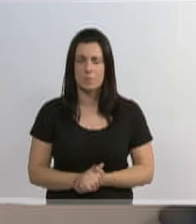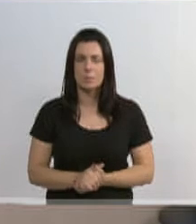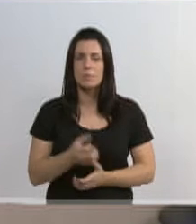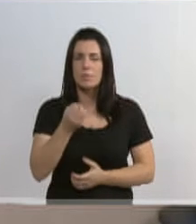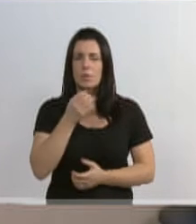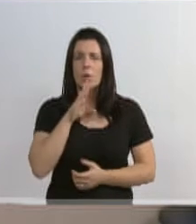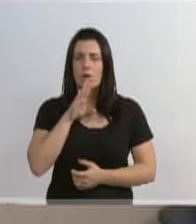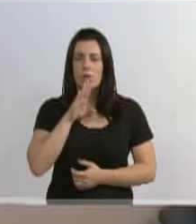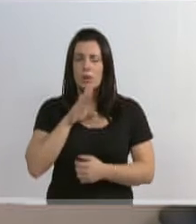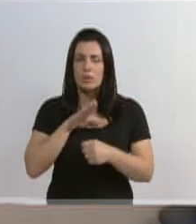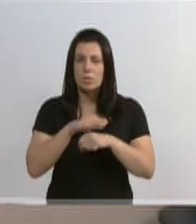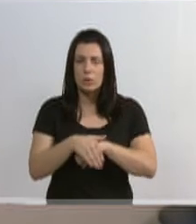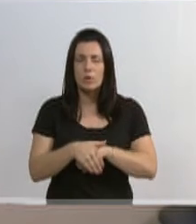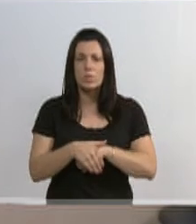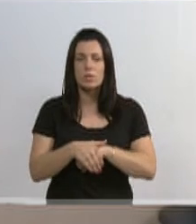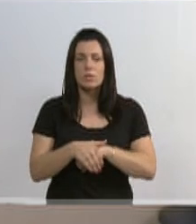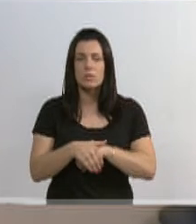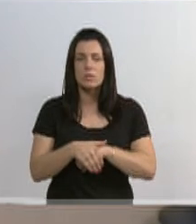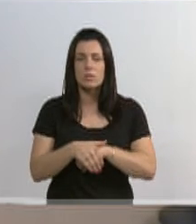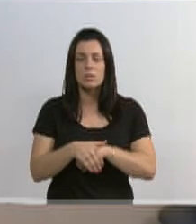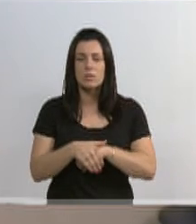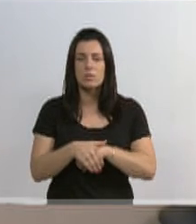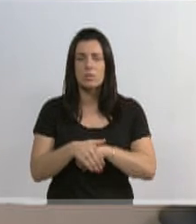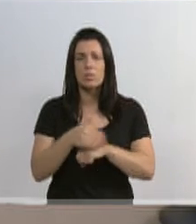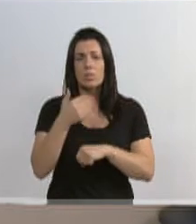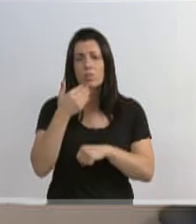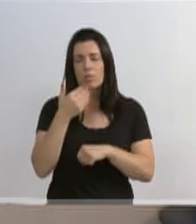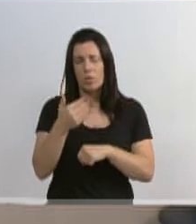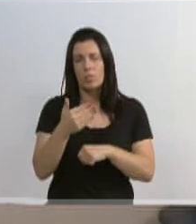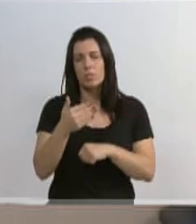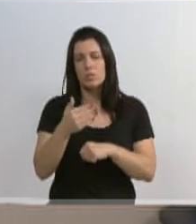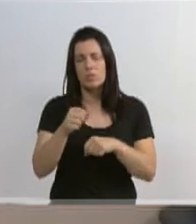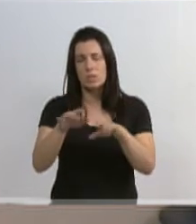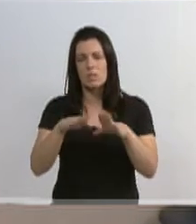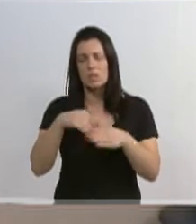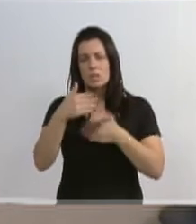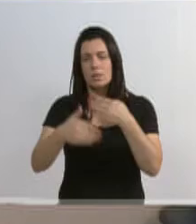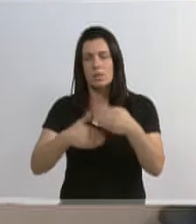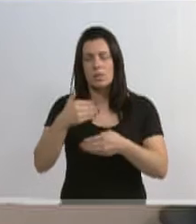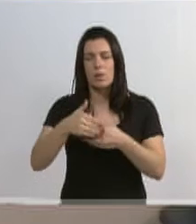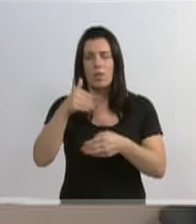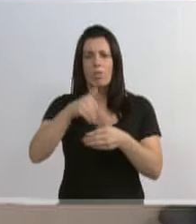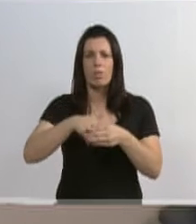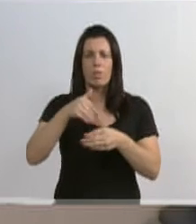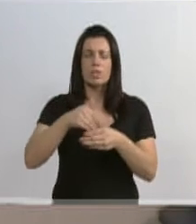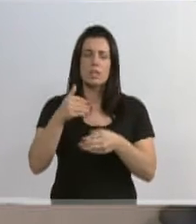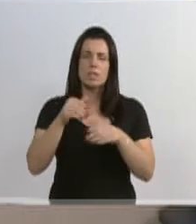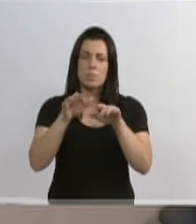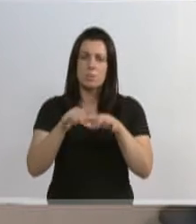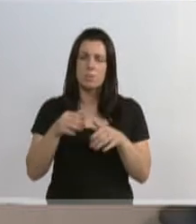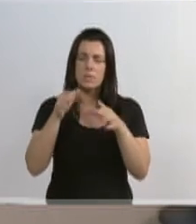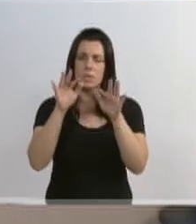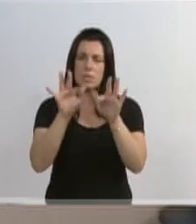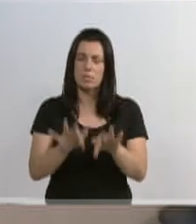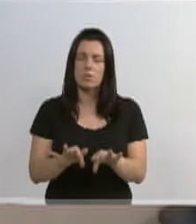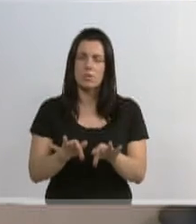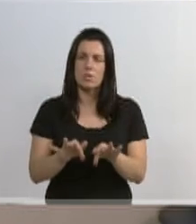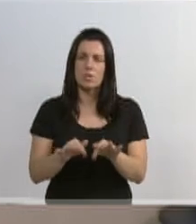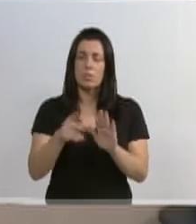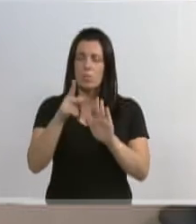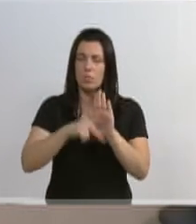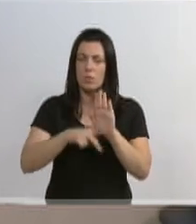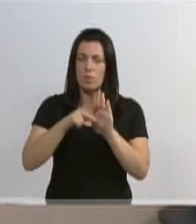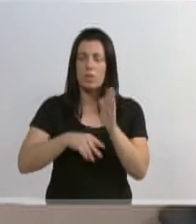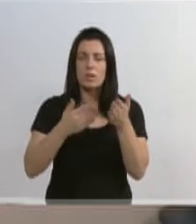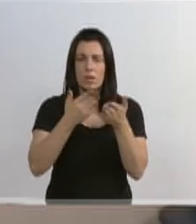Boa noite a todos, mas imediatamente eu já vou abrir a sessão extraordinária para a votação das redações finais dos